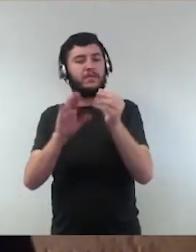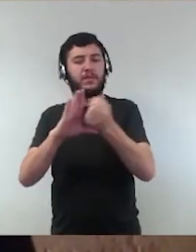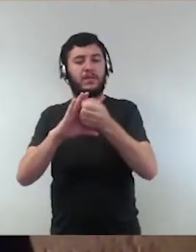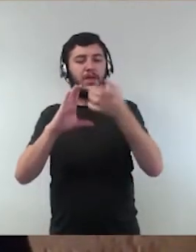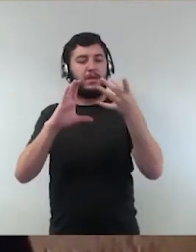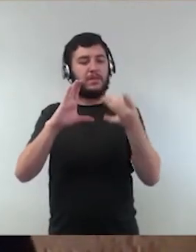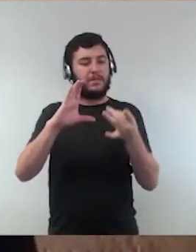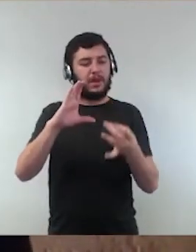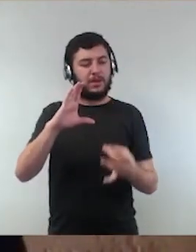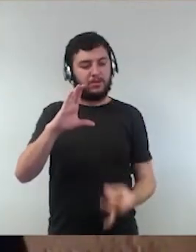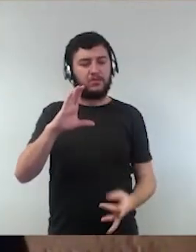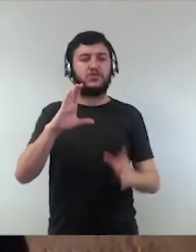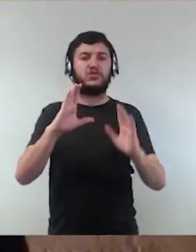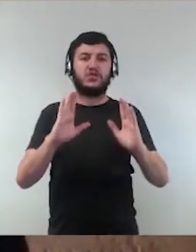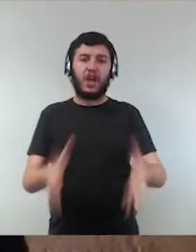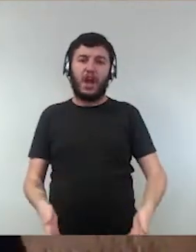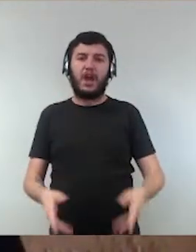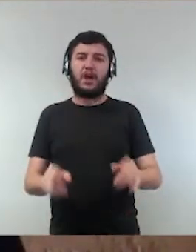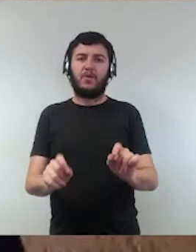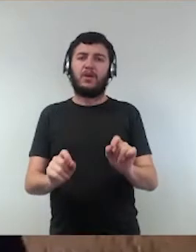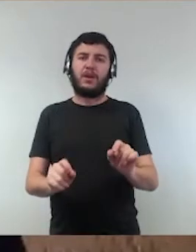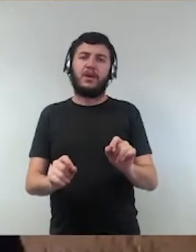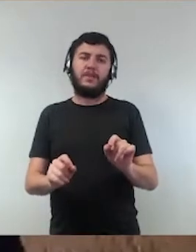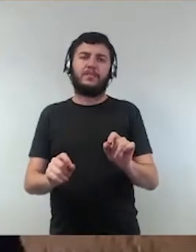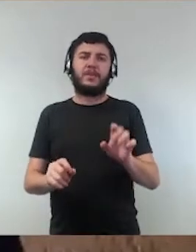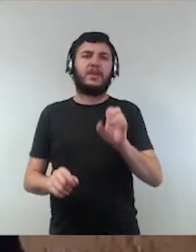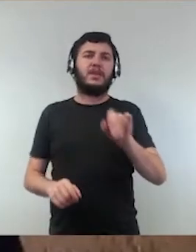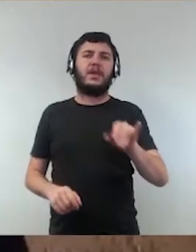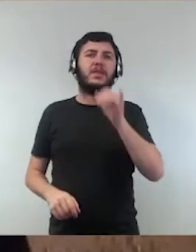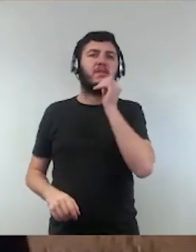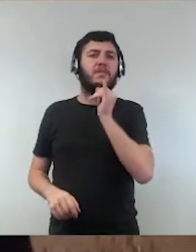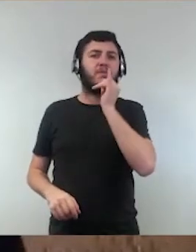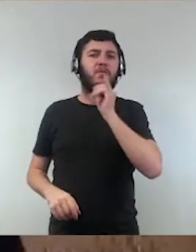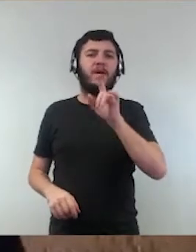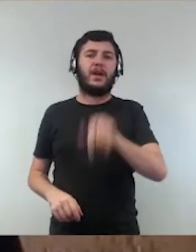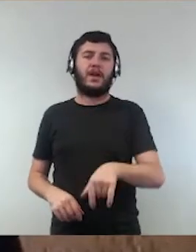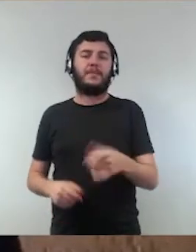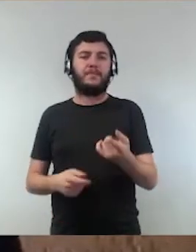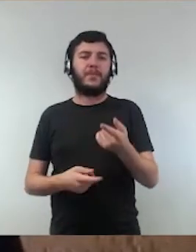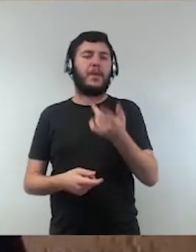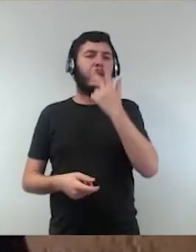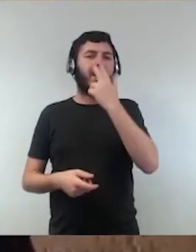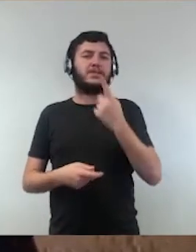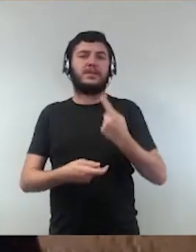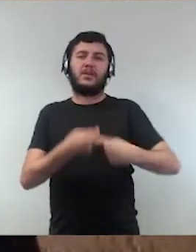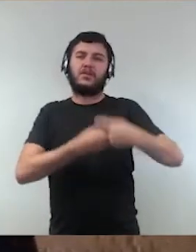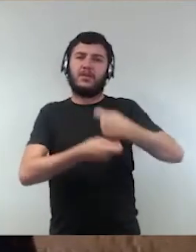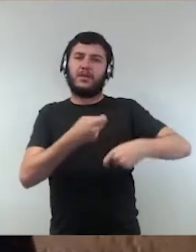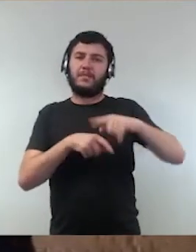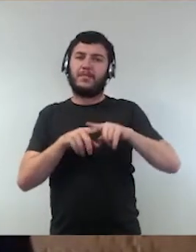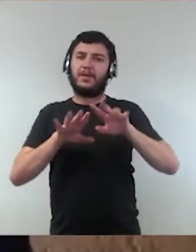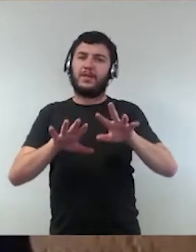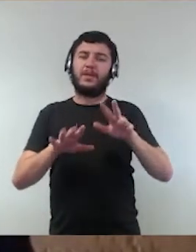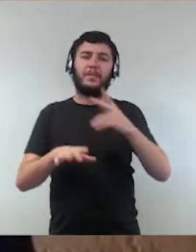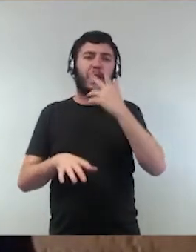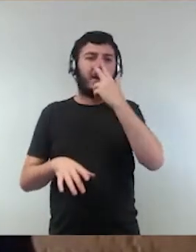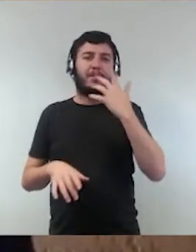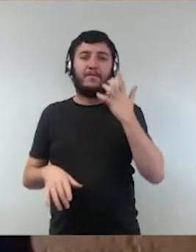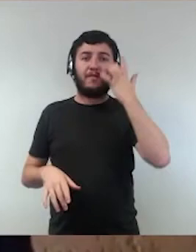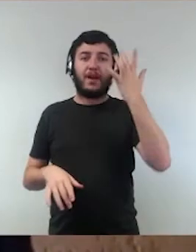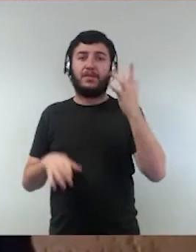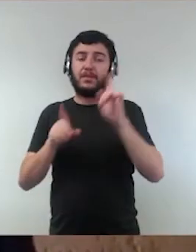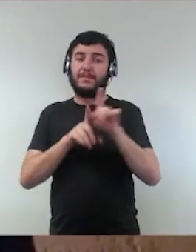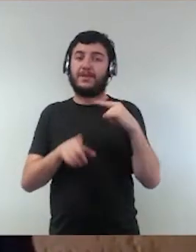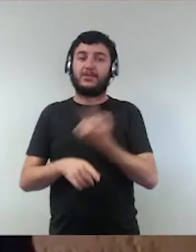além disso. Se fosse somente uma questão negocial, seria até, enfim, por um lado, seria até fácil. A gente trataria